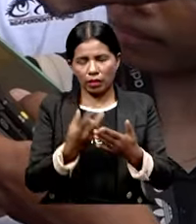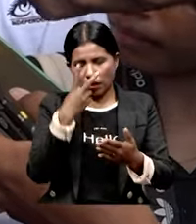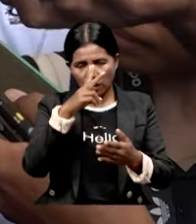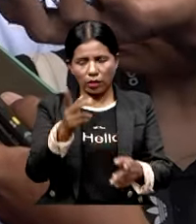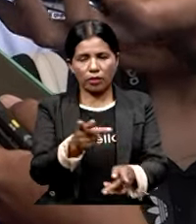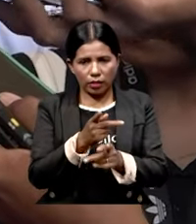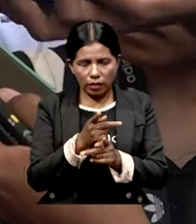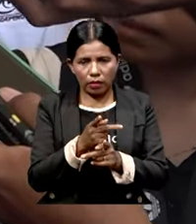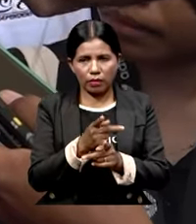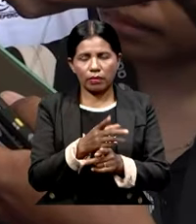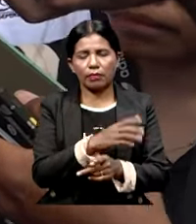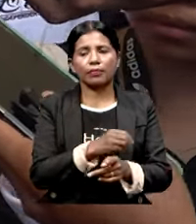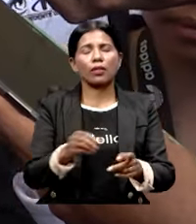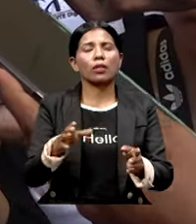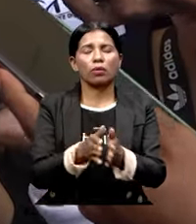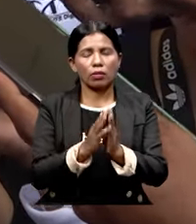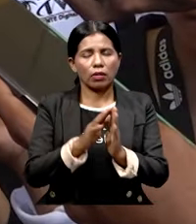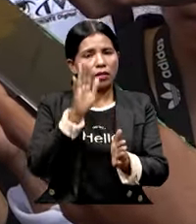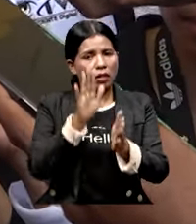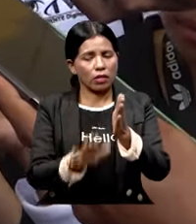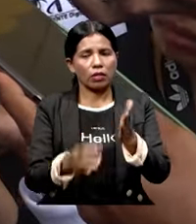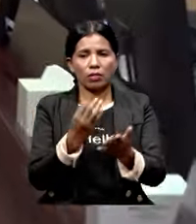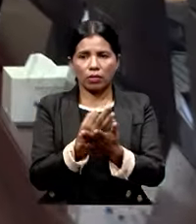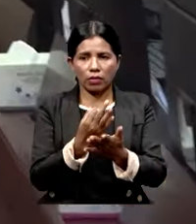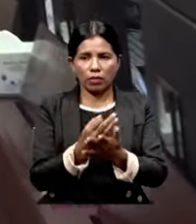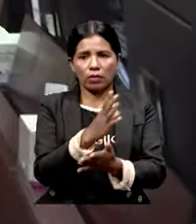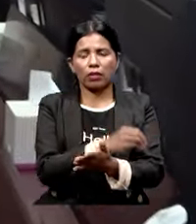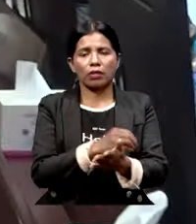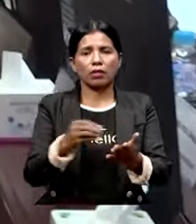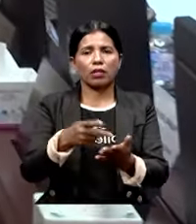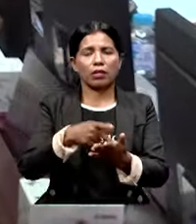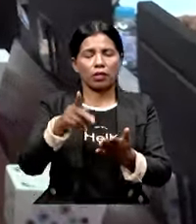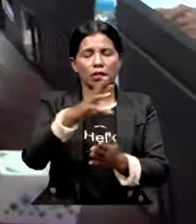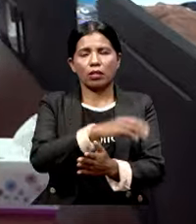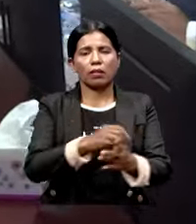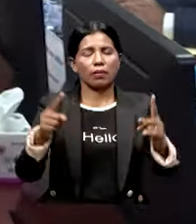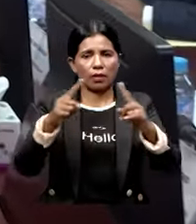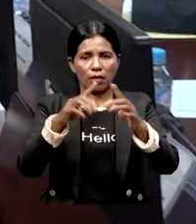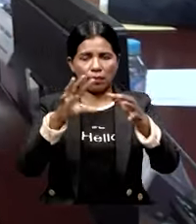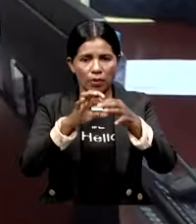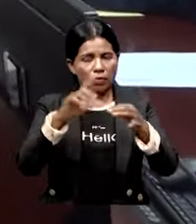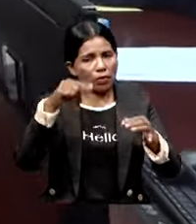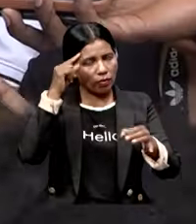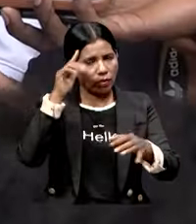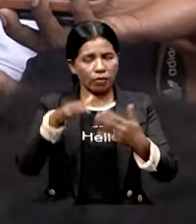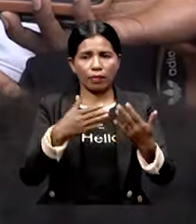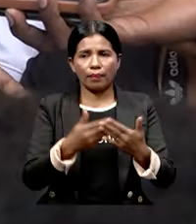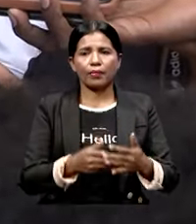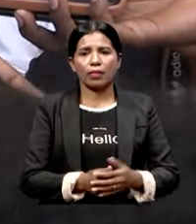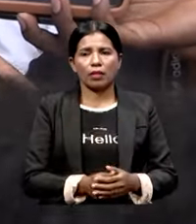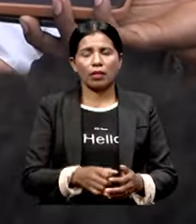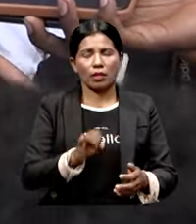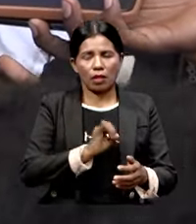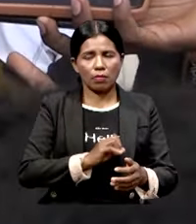Se fechar o moço, russo atua sai que há menos subsídio, abono no regalia para membro do governo Sira. Mas vem a rama